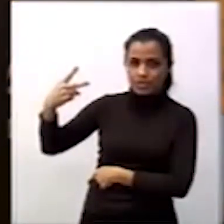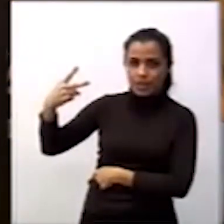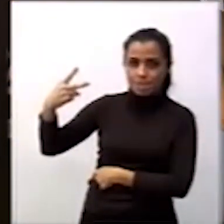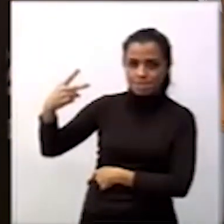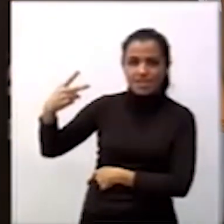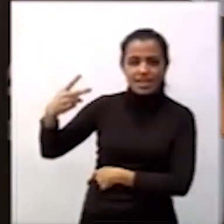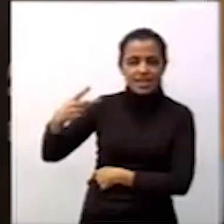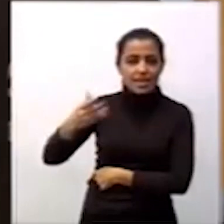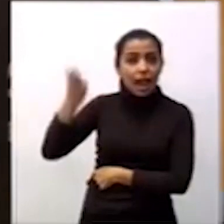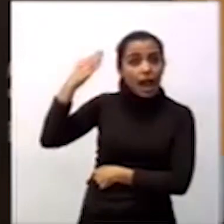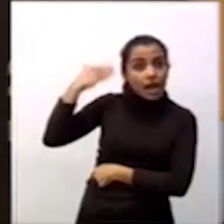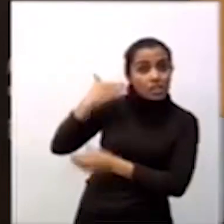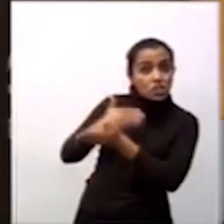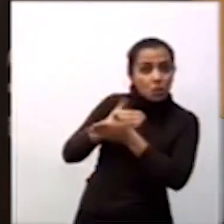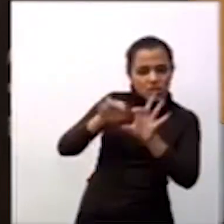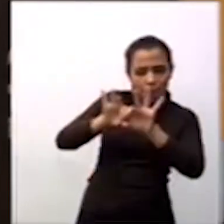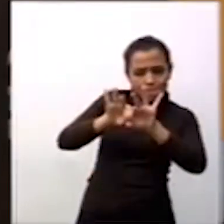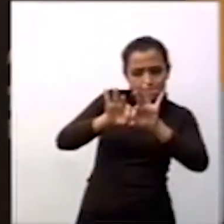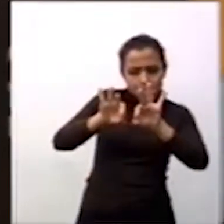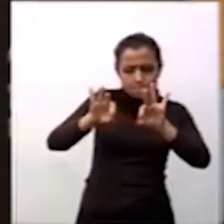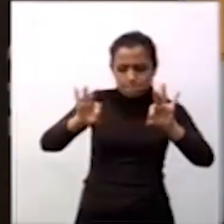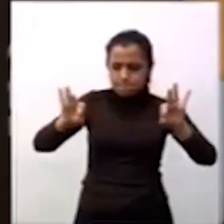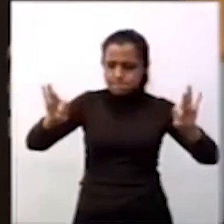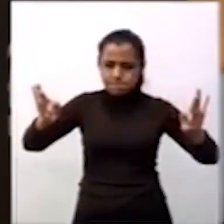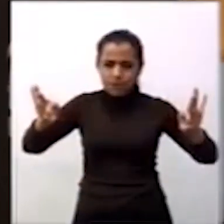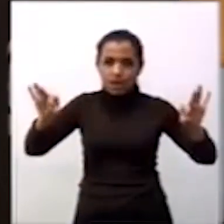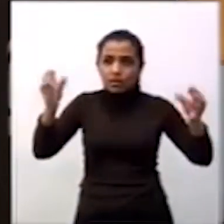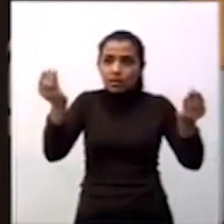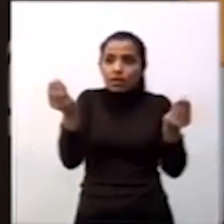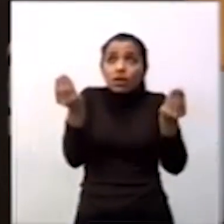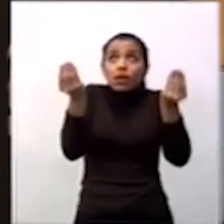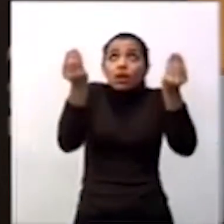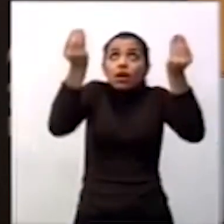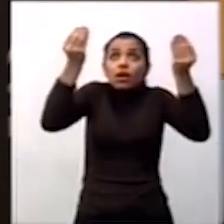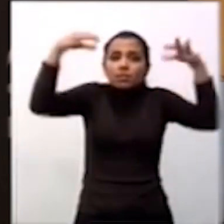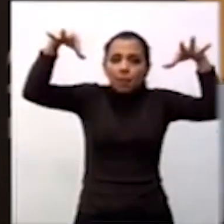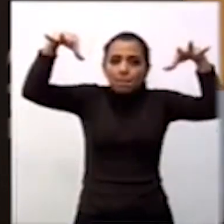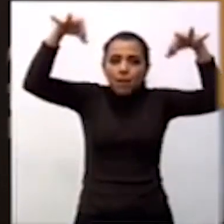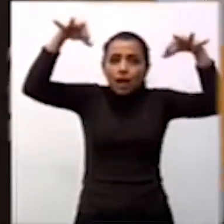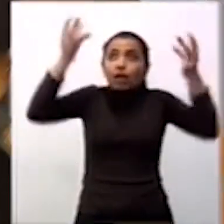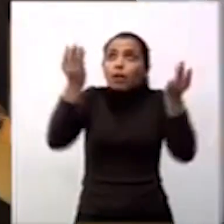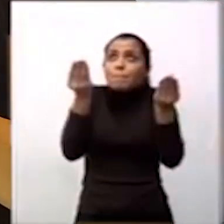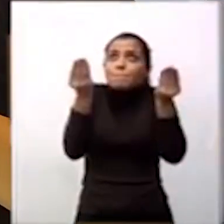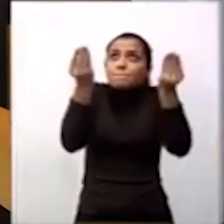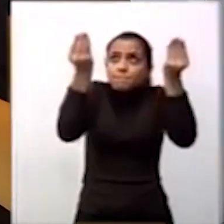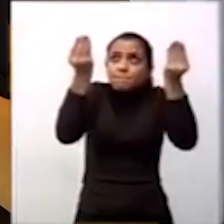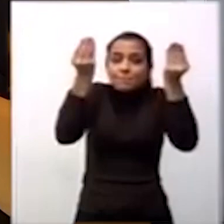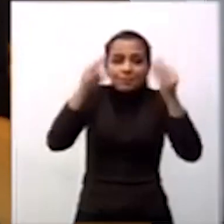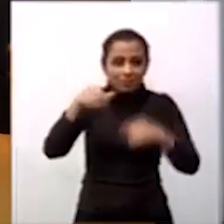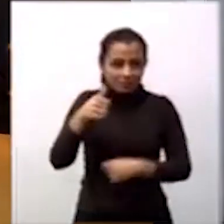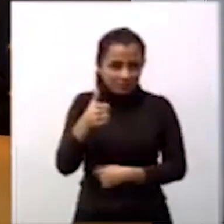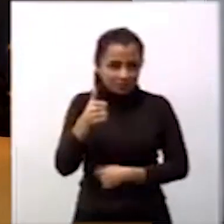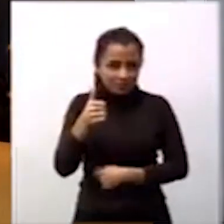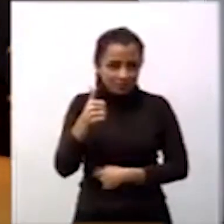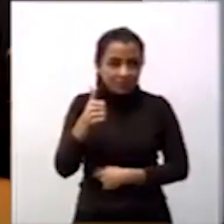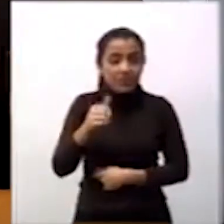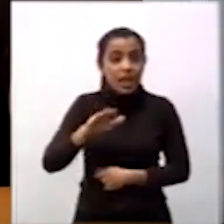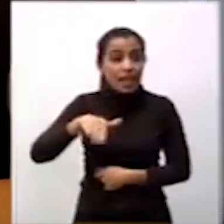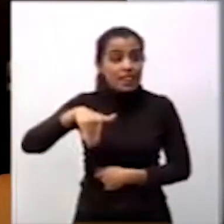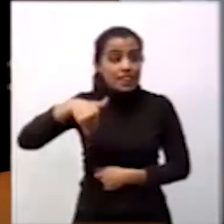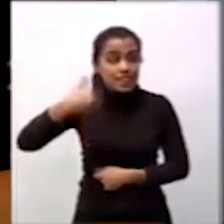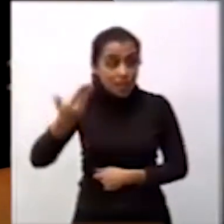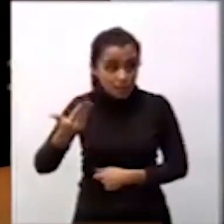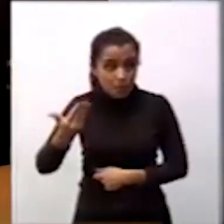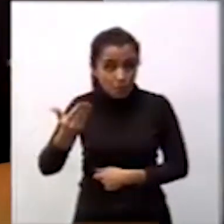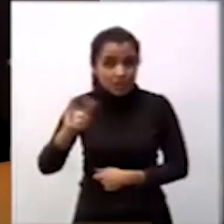bem compridas, que encaixavam num sistema de engate muito esquisito. Depois se criou lâmpadas fluorescentes